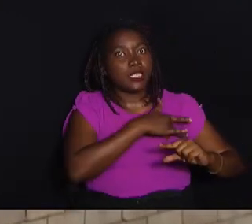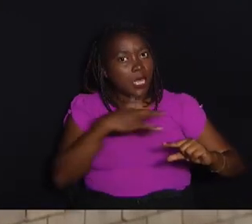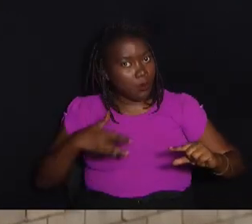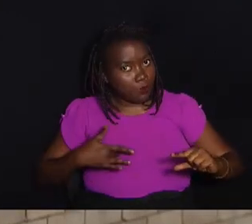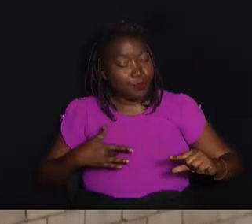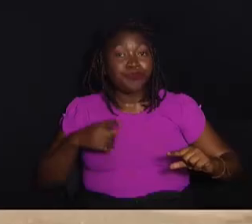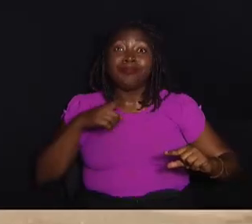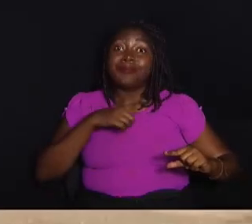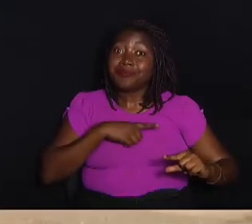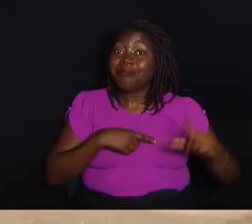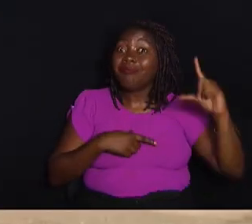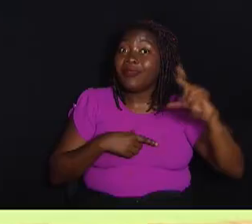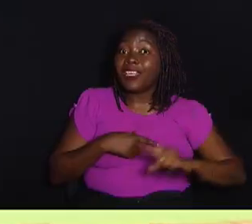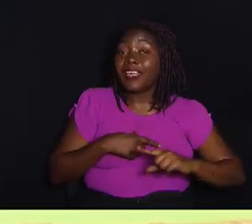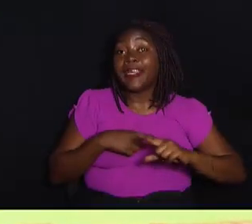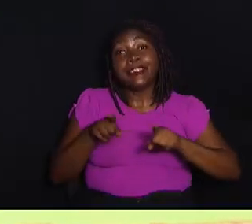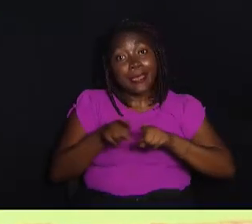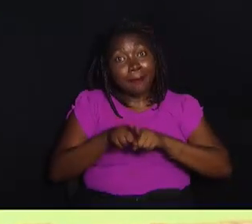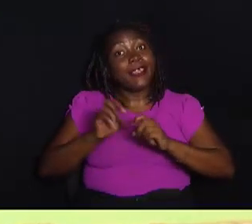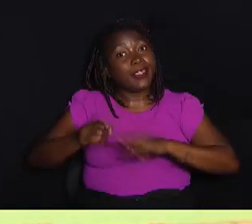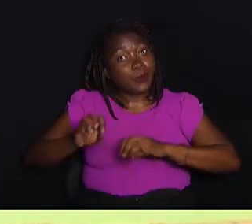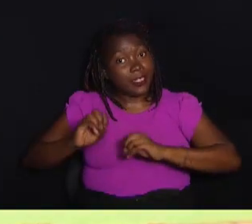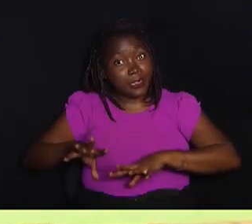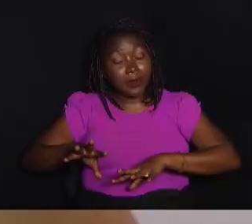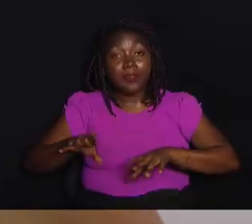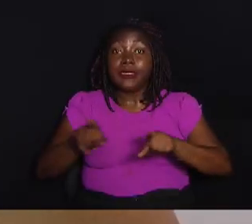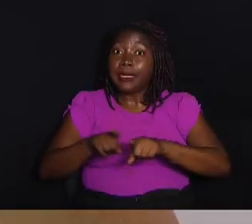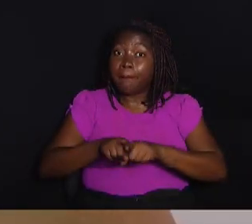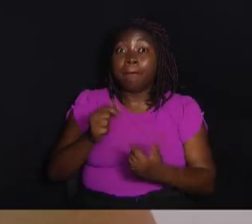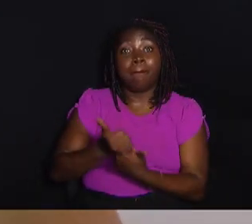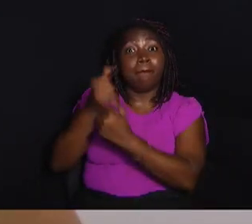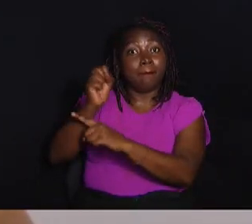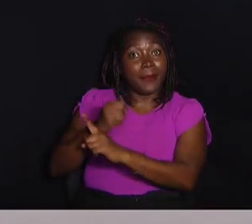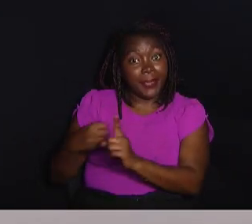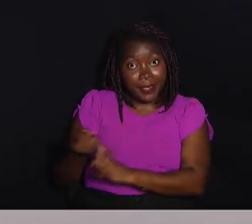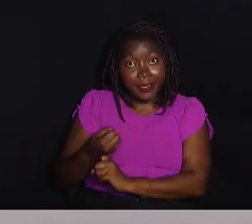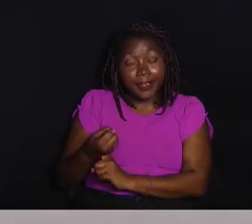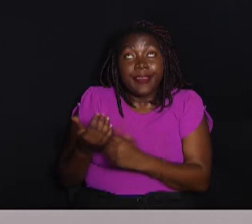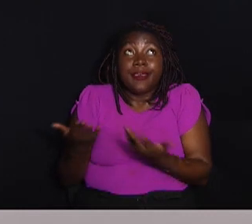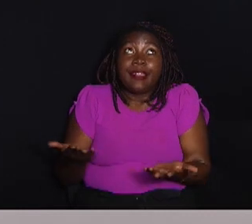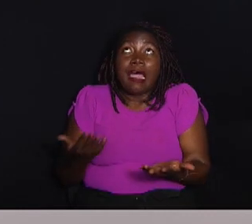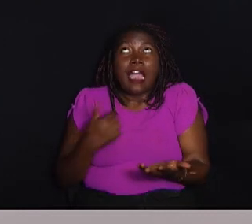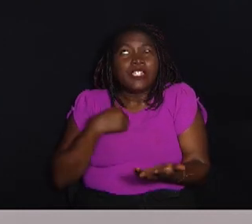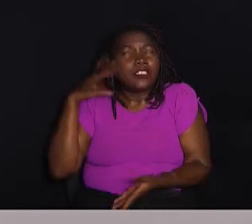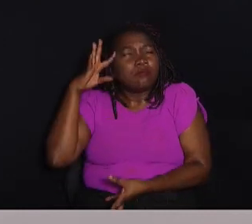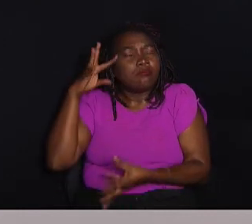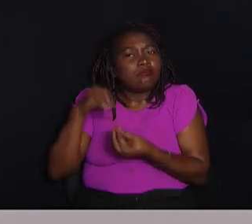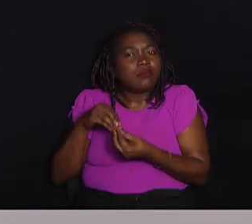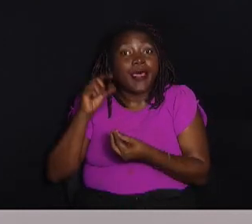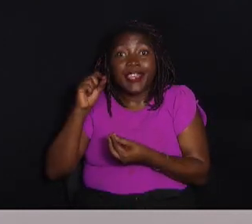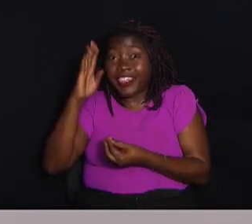redução pra área também da educação pra área da assistência E aí a gente entendeu que a